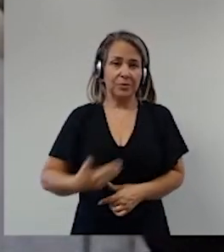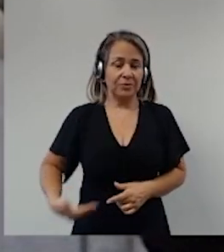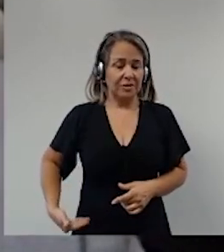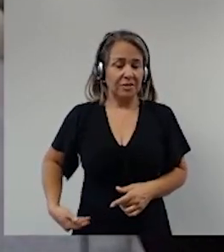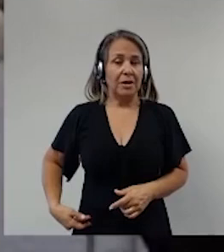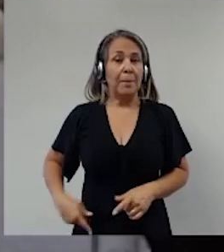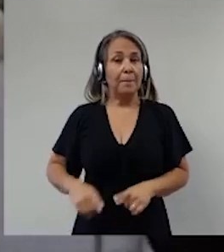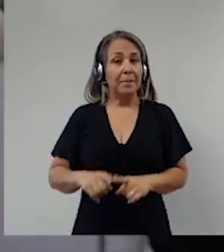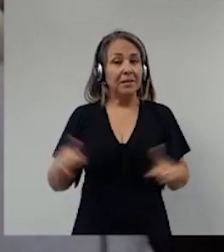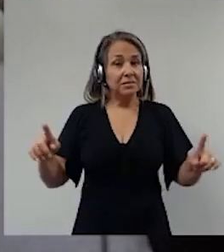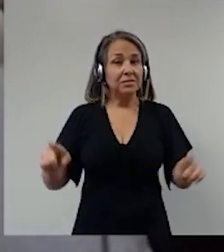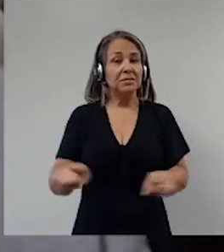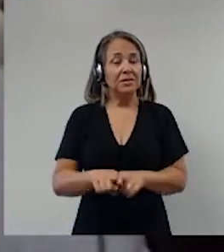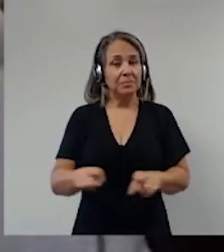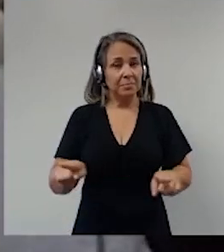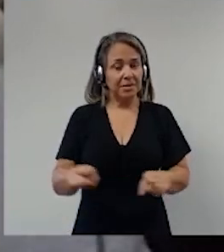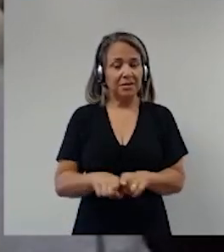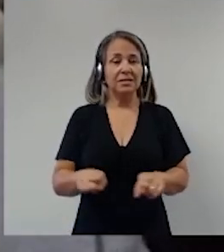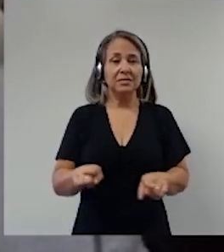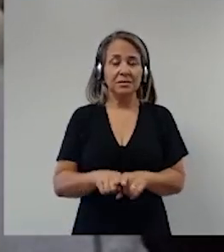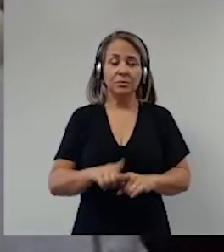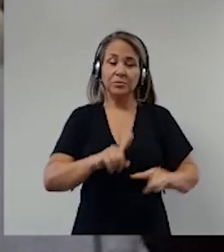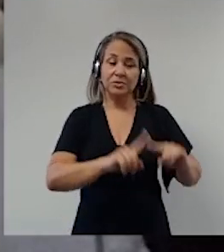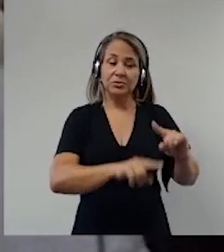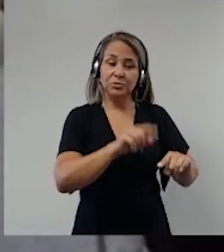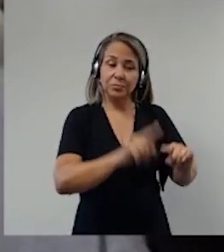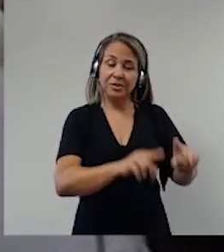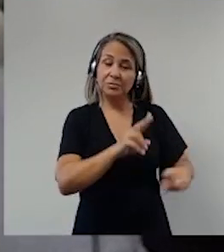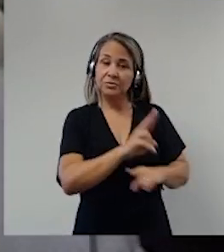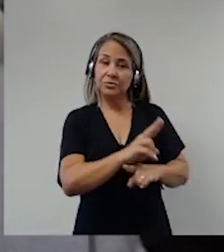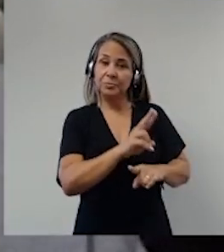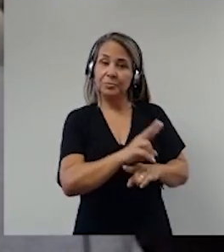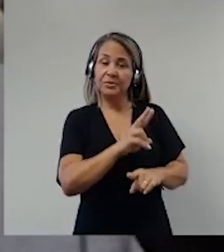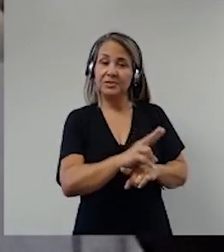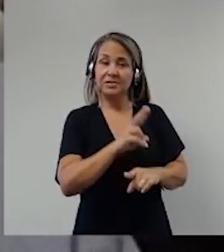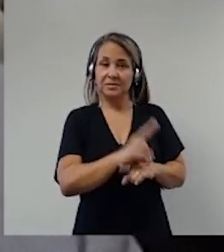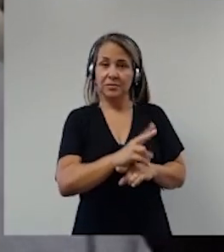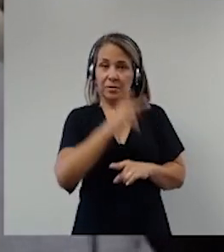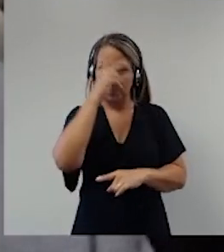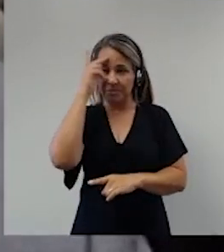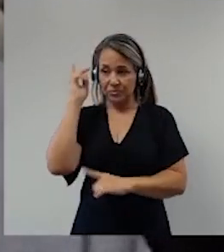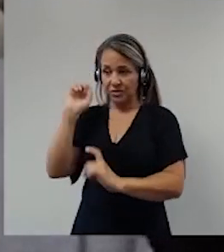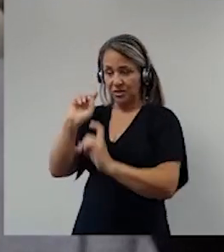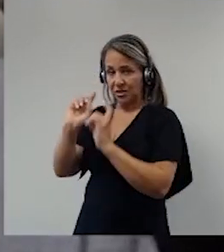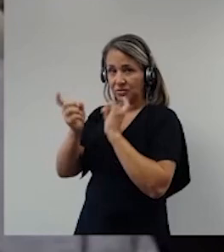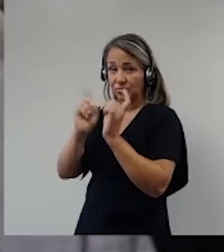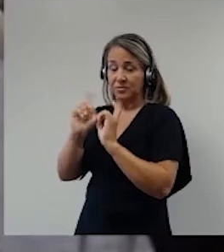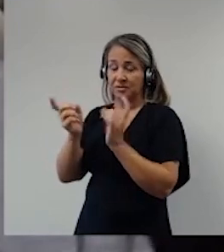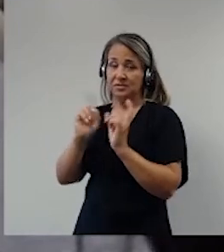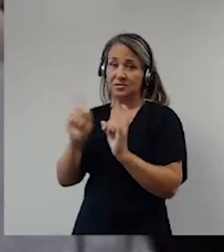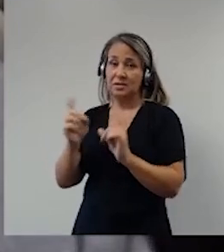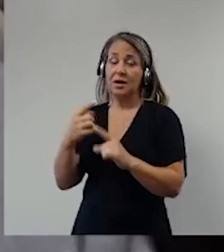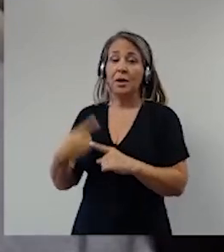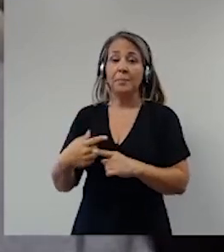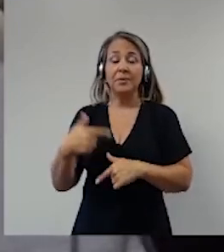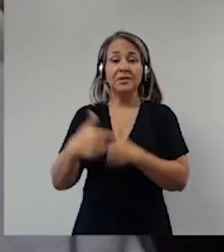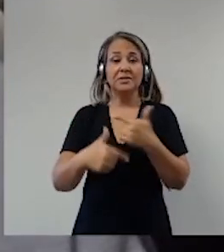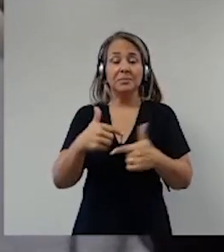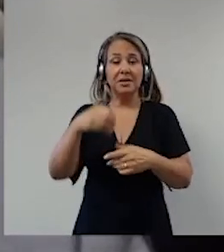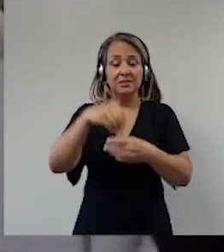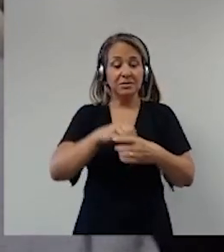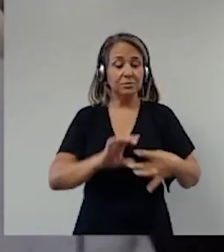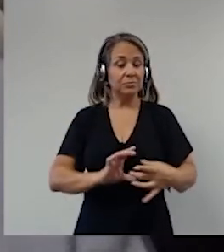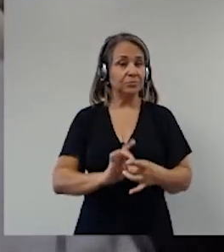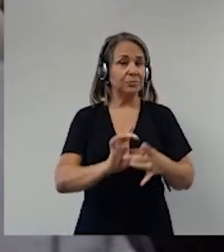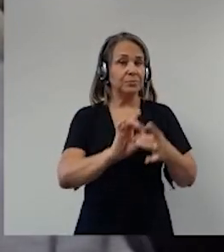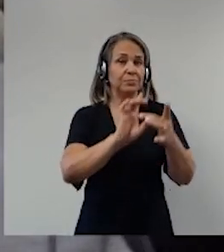governamental, mas, sobretudo, um instrumento de proteção ao administrador, por estar atuando num contexto